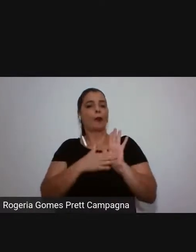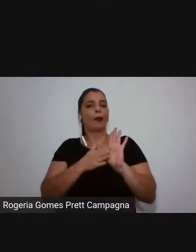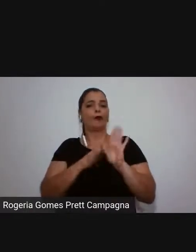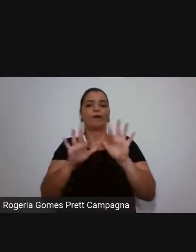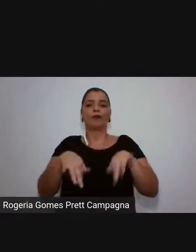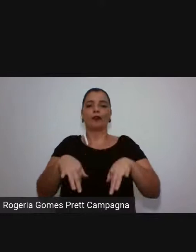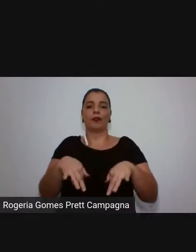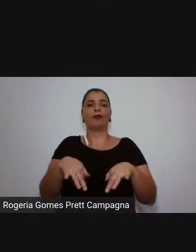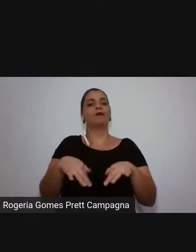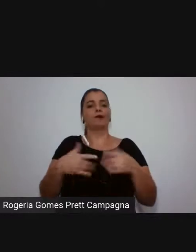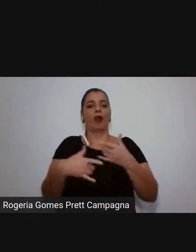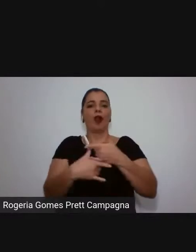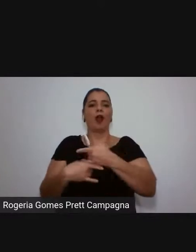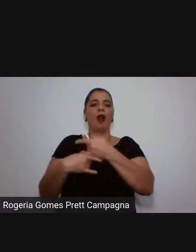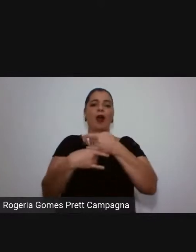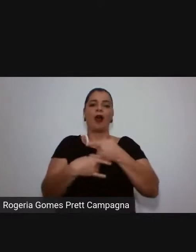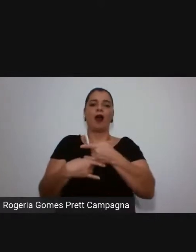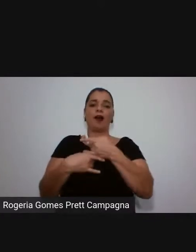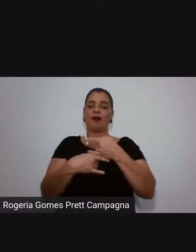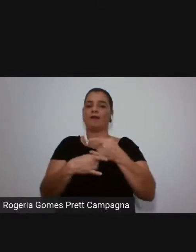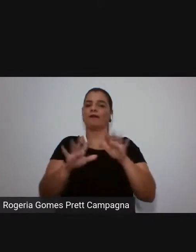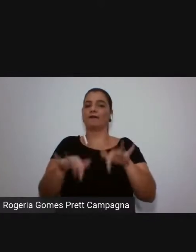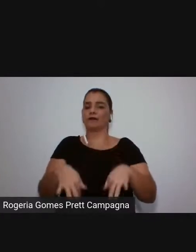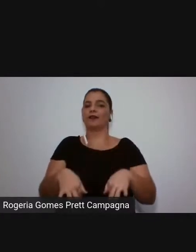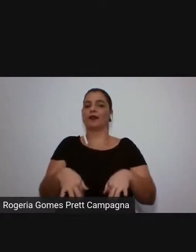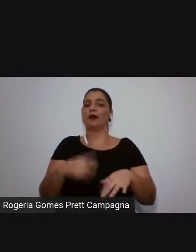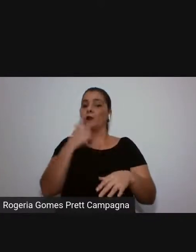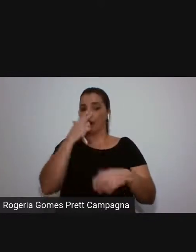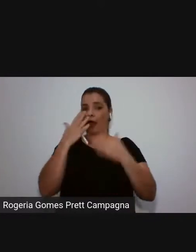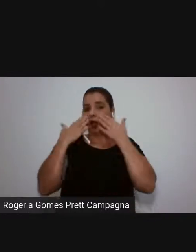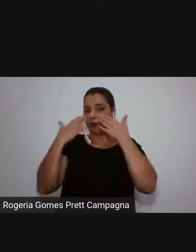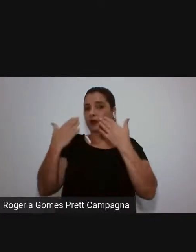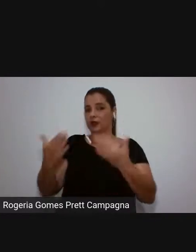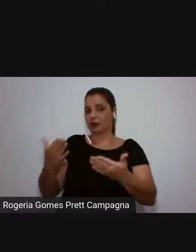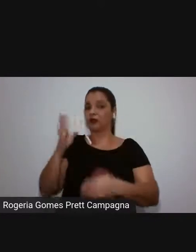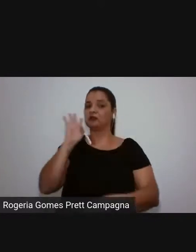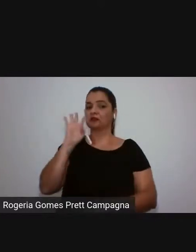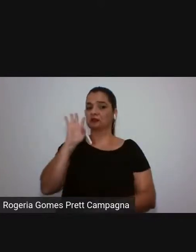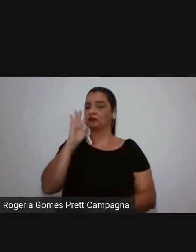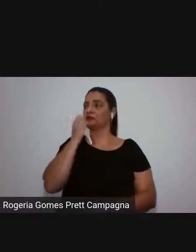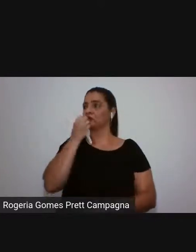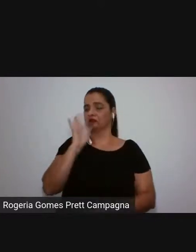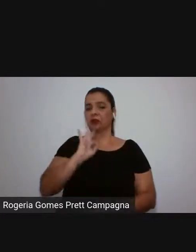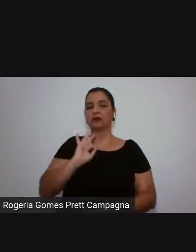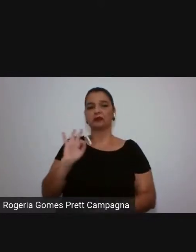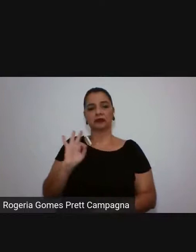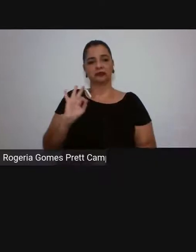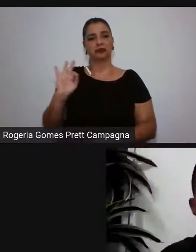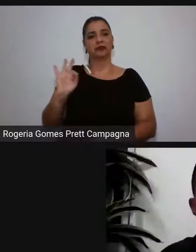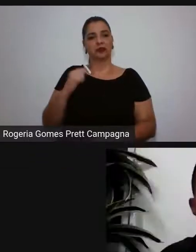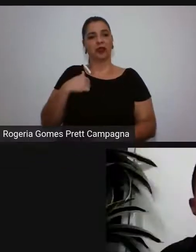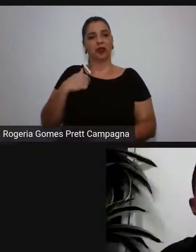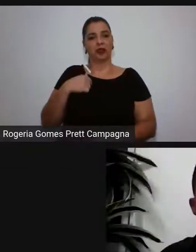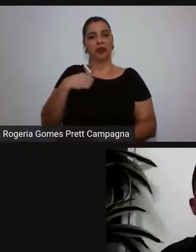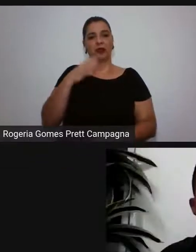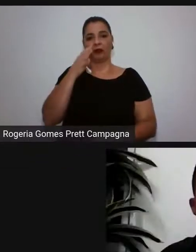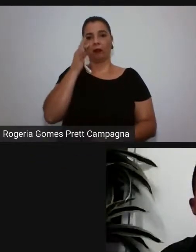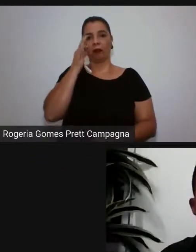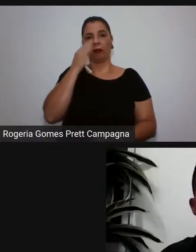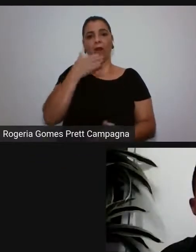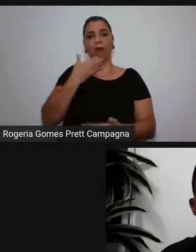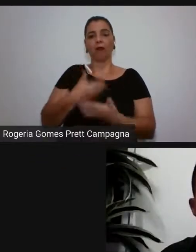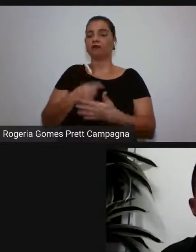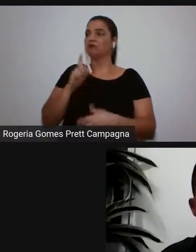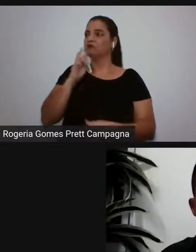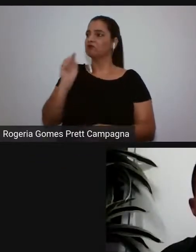a nossa live, apesar de ser uma apresentação muito interessante e de eu ficar assim muito